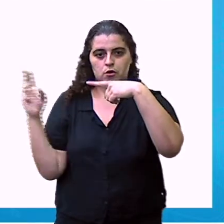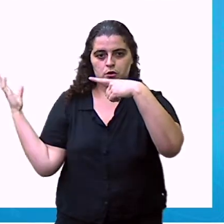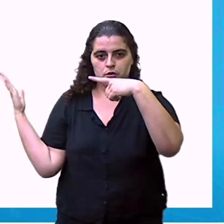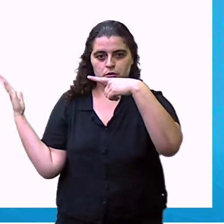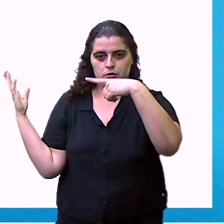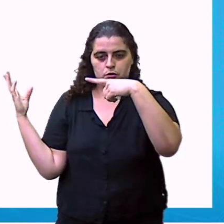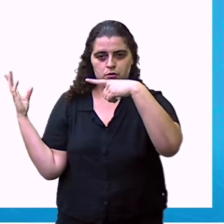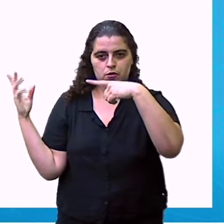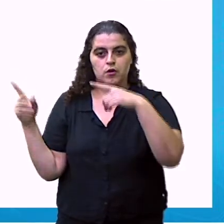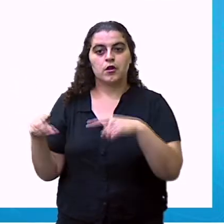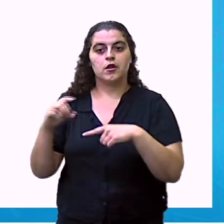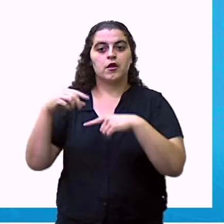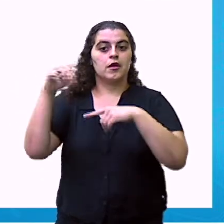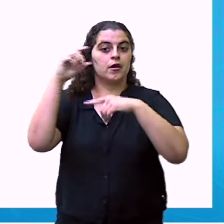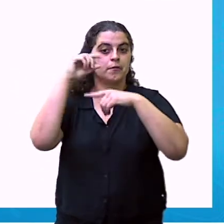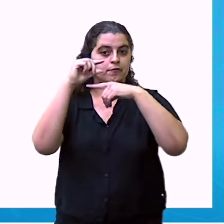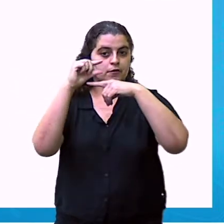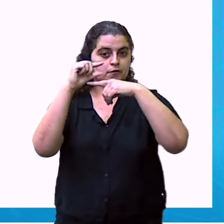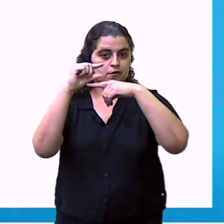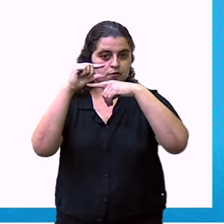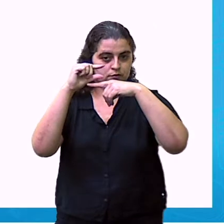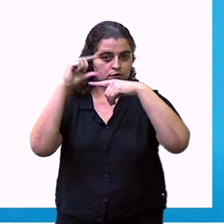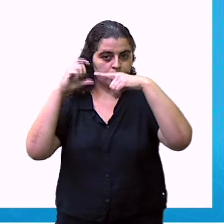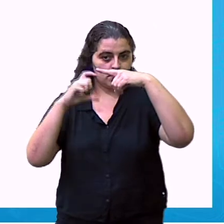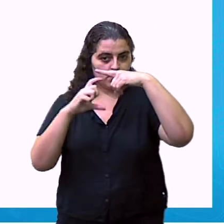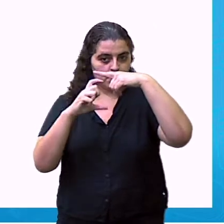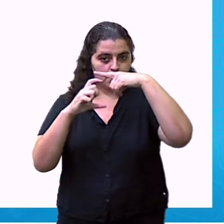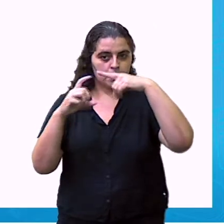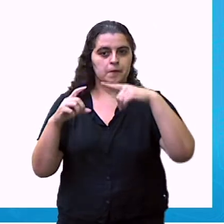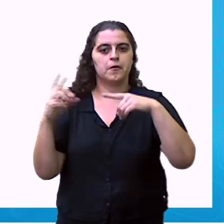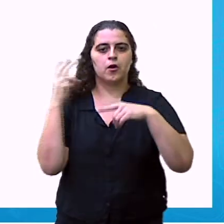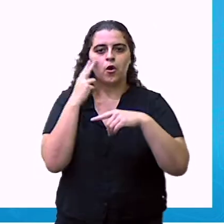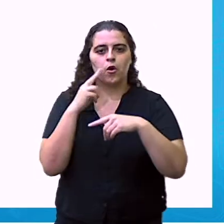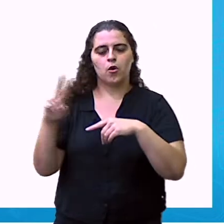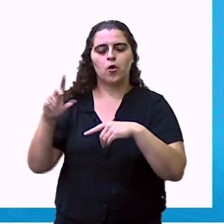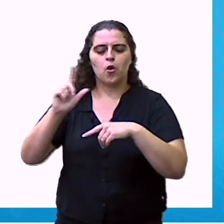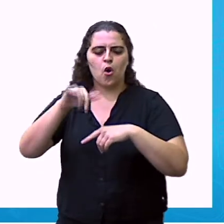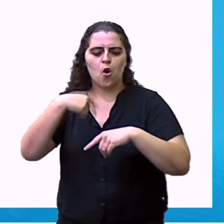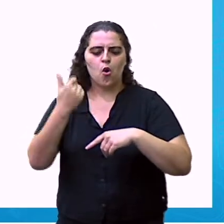própria. Outros exemplos, eu tenho 1/2 ou